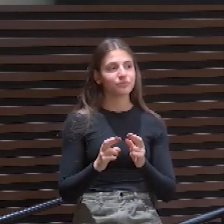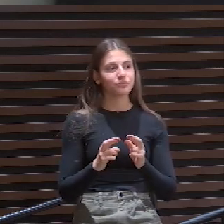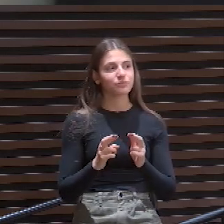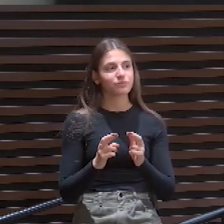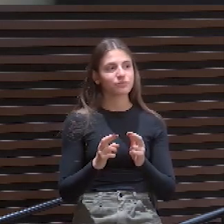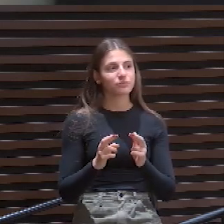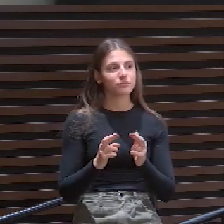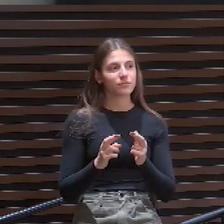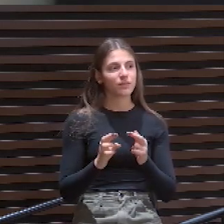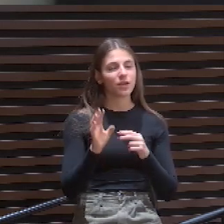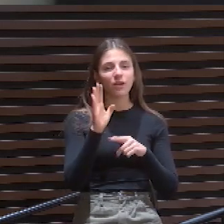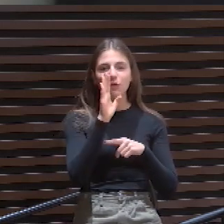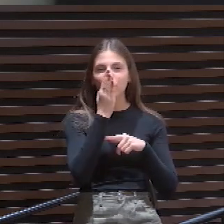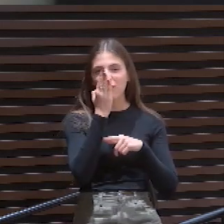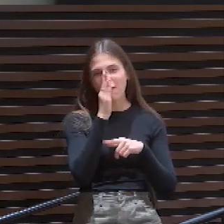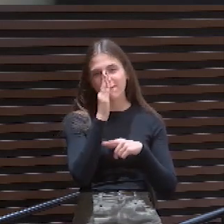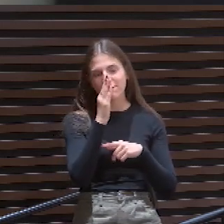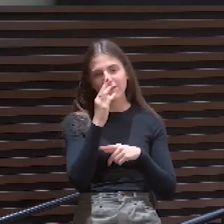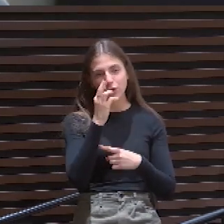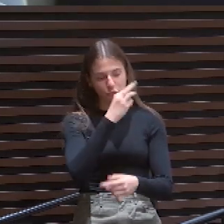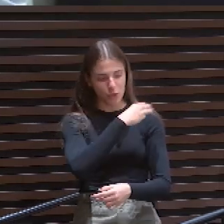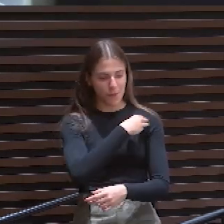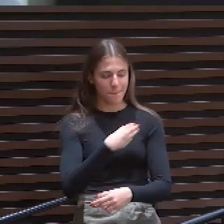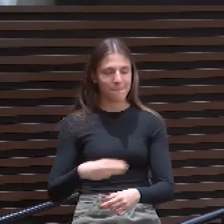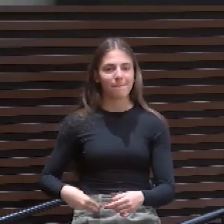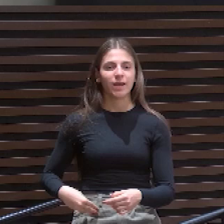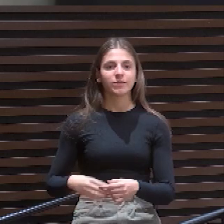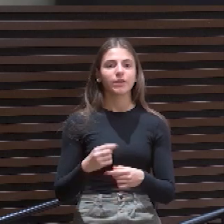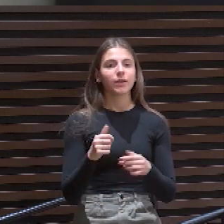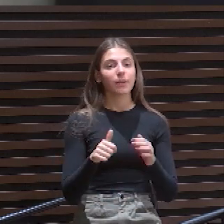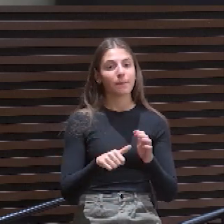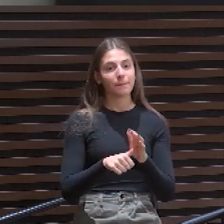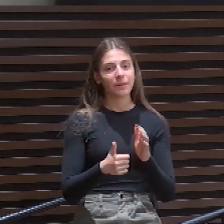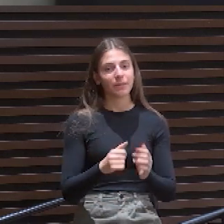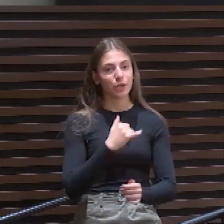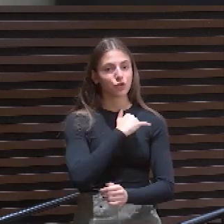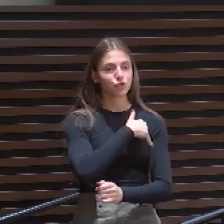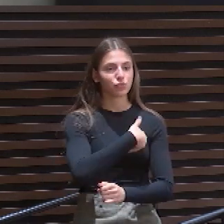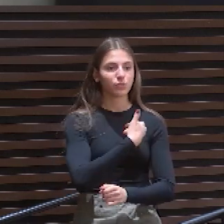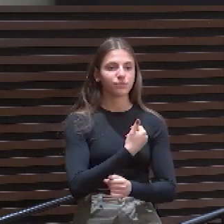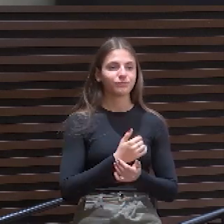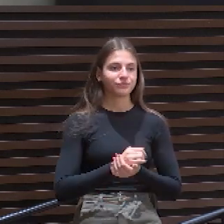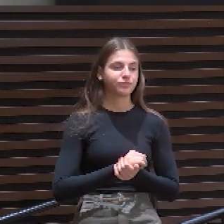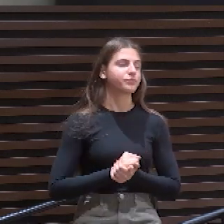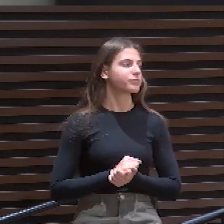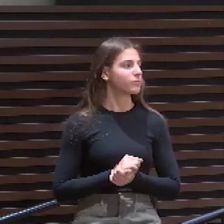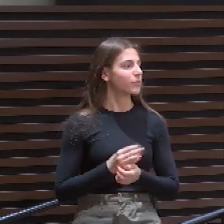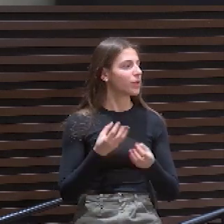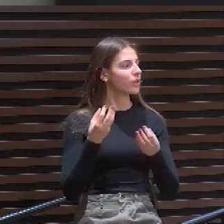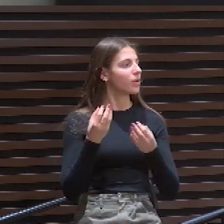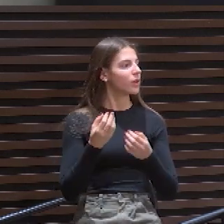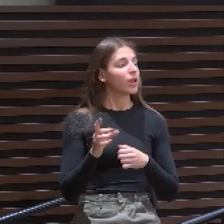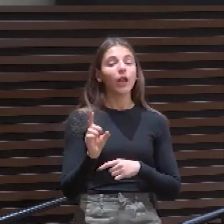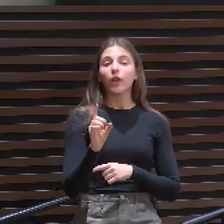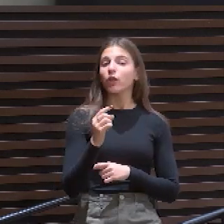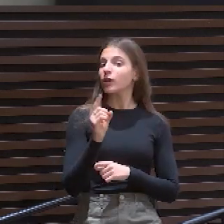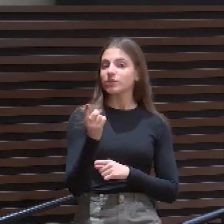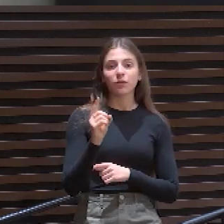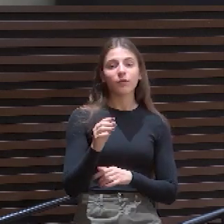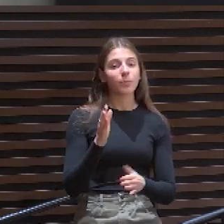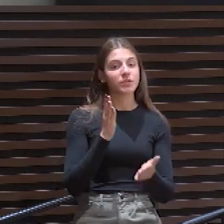eventual falso mestre. 1 João 4, 1, 2. Meus irmãos, não é que nós vamos parar de julgar as